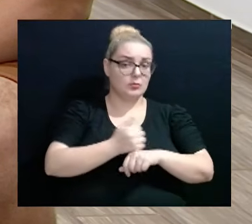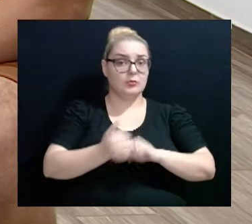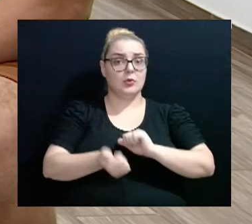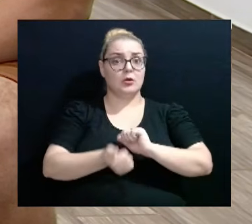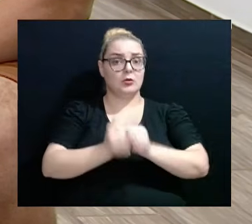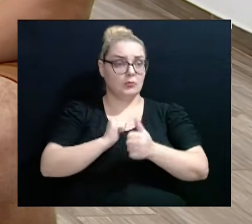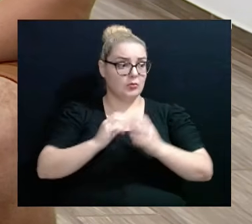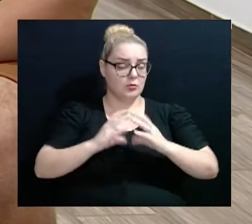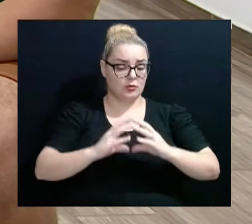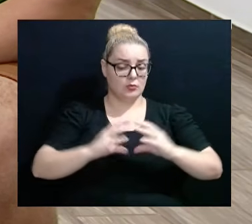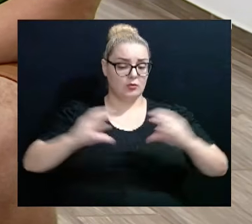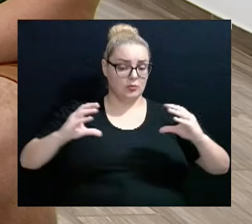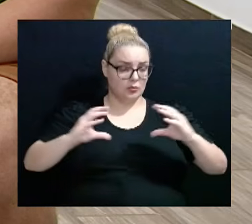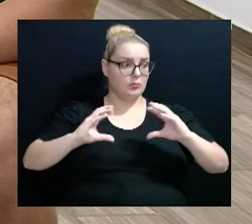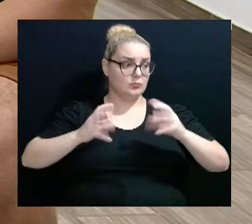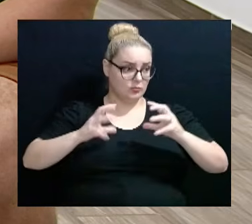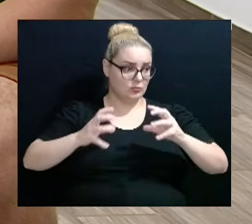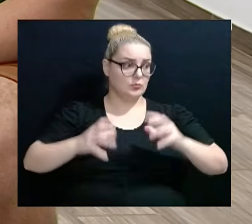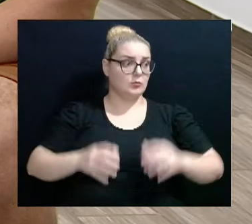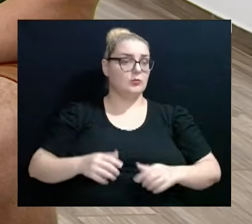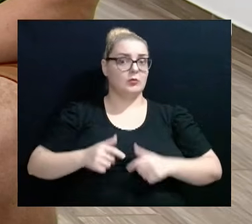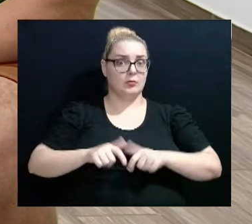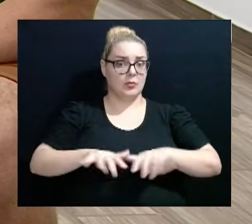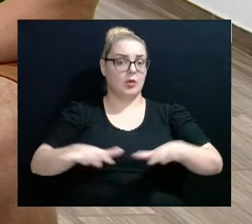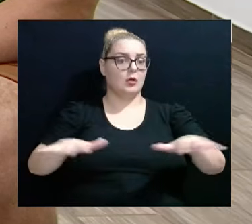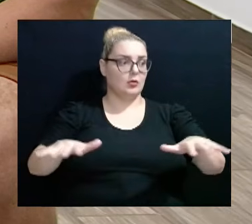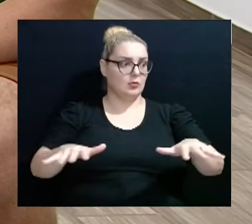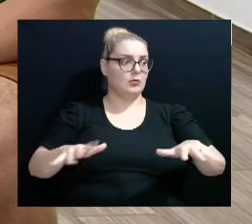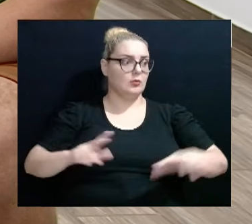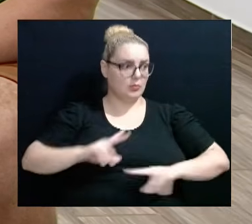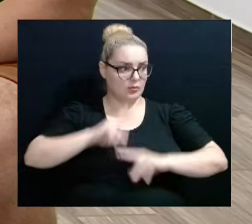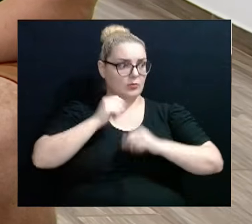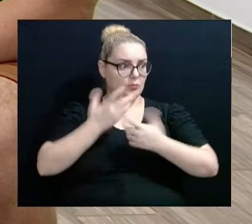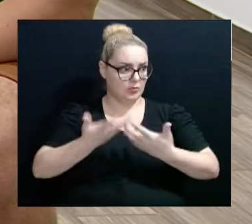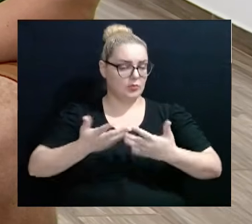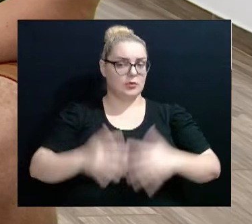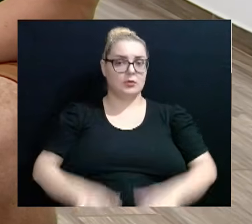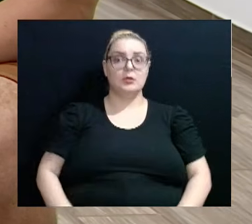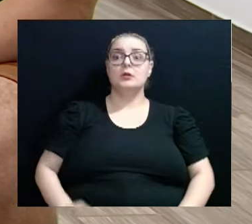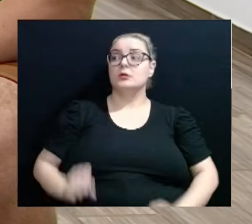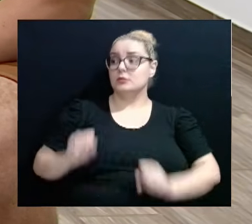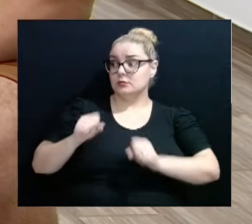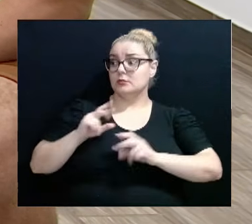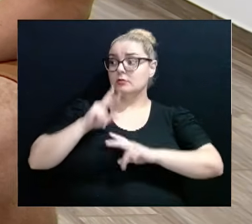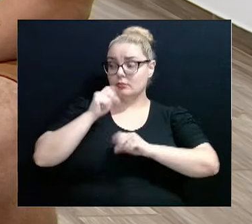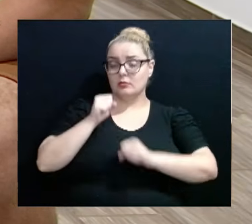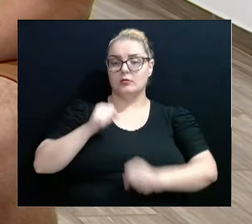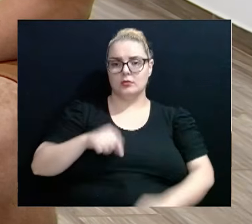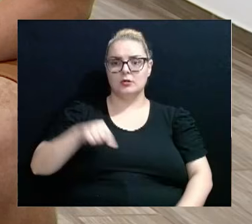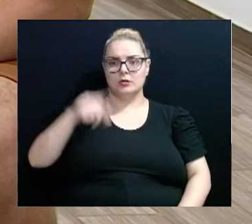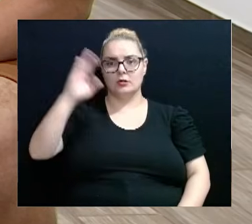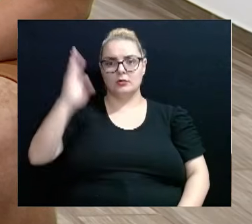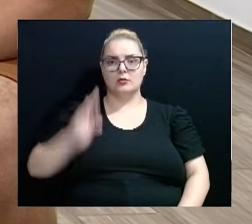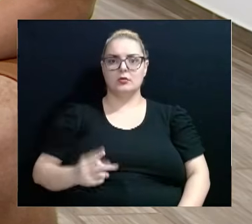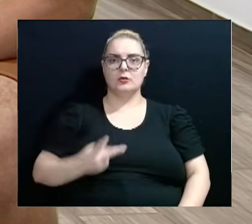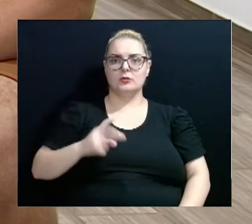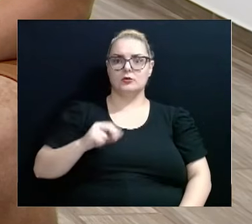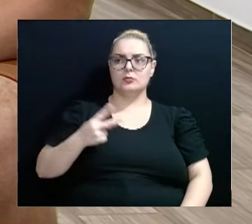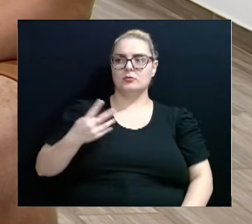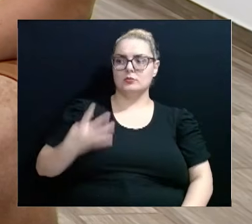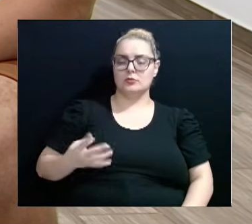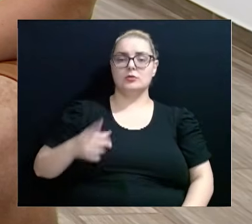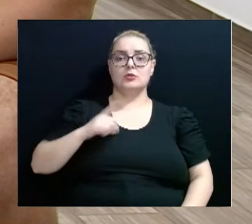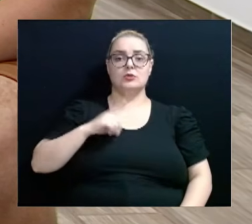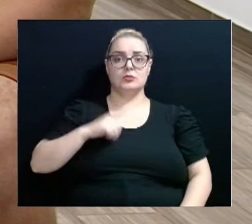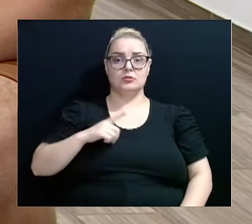hoje também, então, além da parceria do Guarani, vocês têm alguns patrocínios, né? A gente vai falar melhor depois desse apoio, mas como que você sente